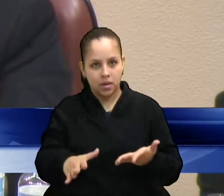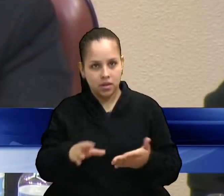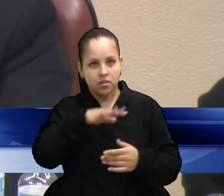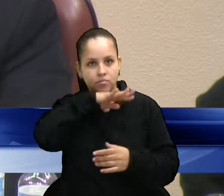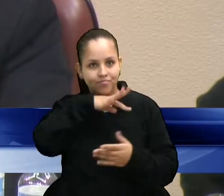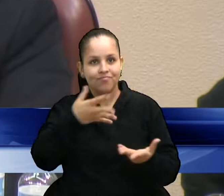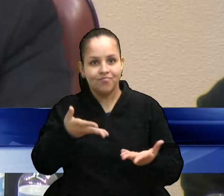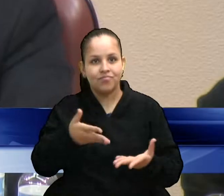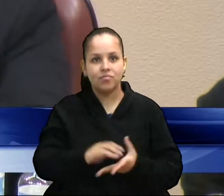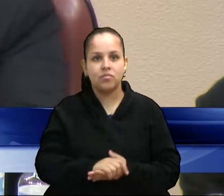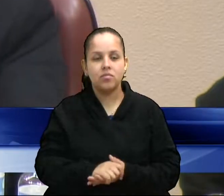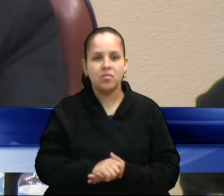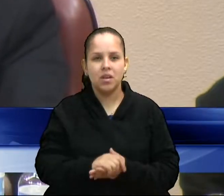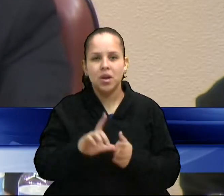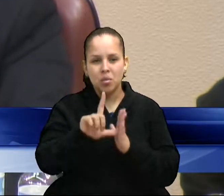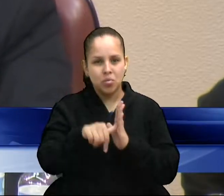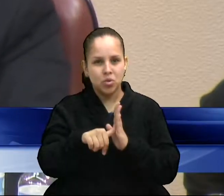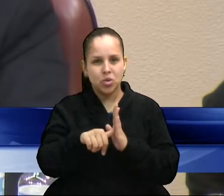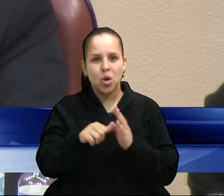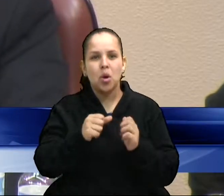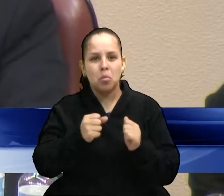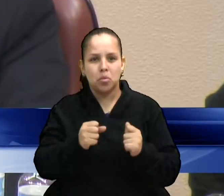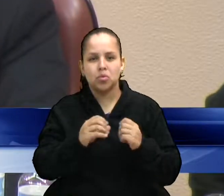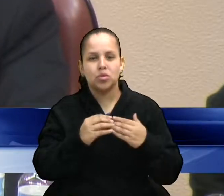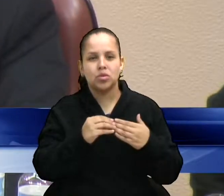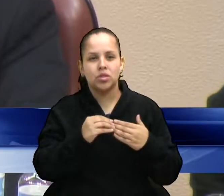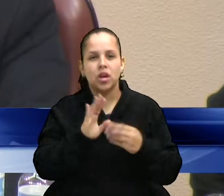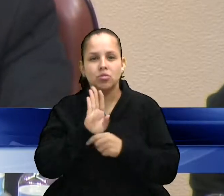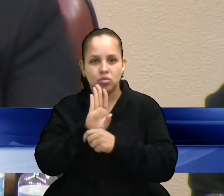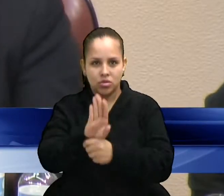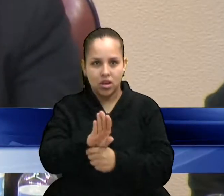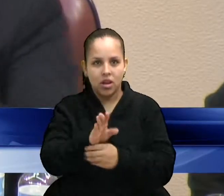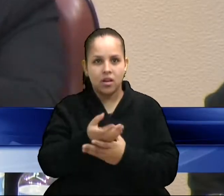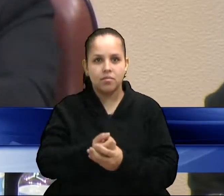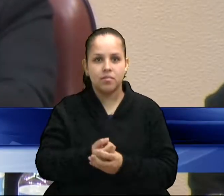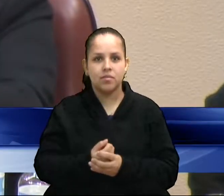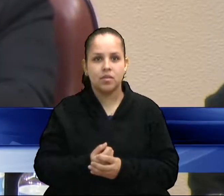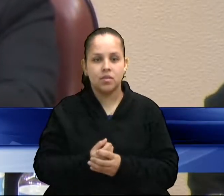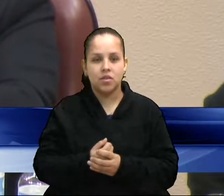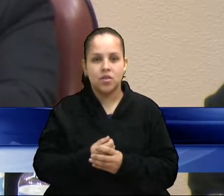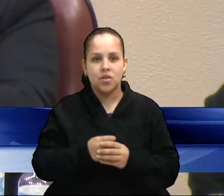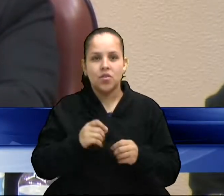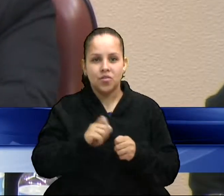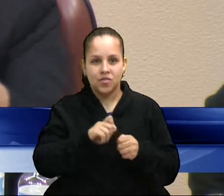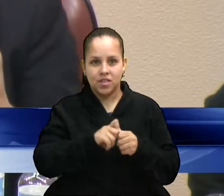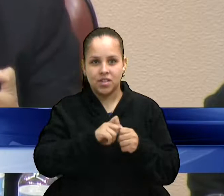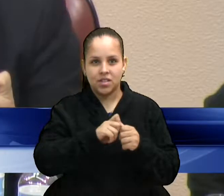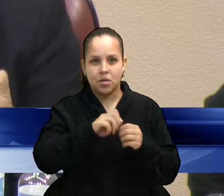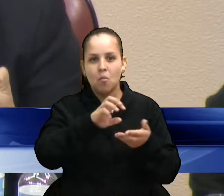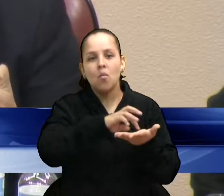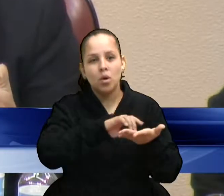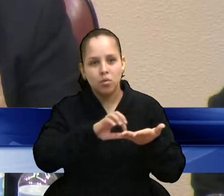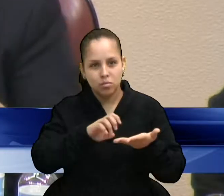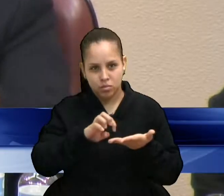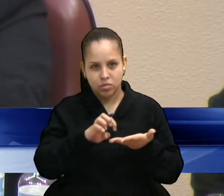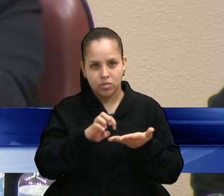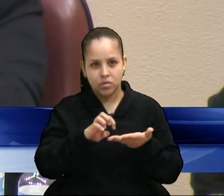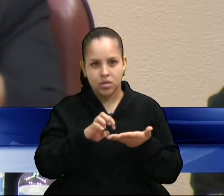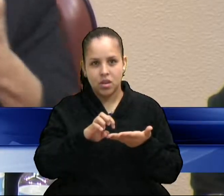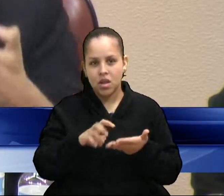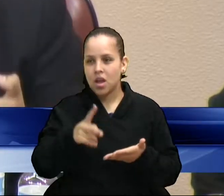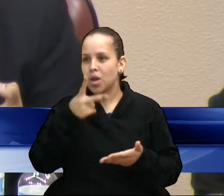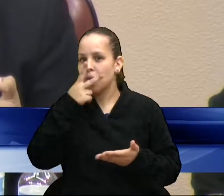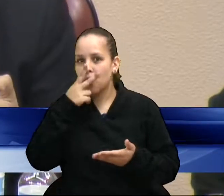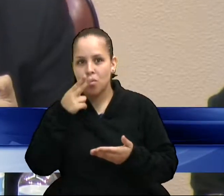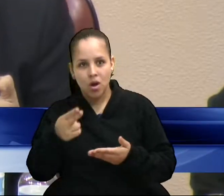pode me ajudar, pode colaborar com a minha tese. Quando é feito o cálculo tarifário, a estrutura é a mesma. As linhas